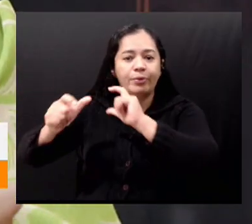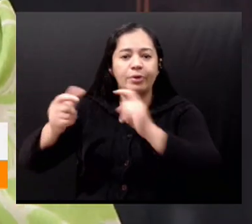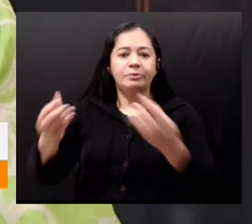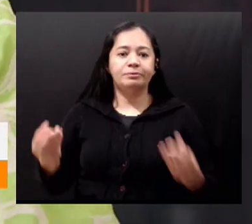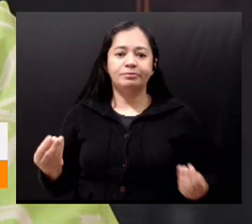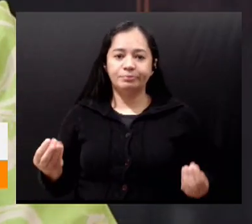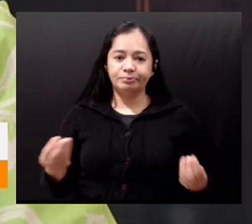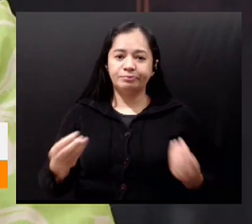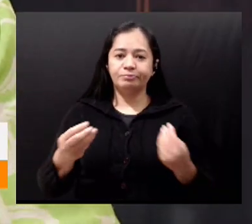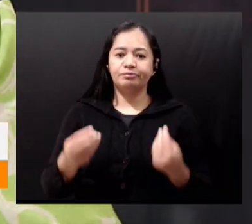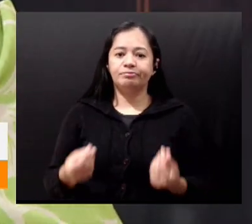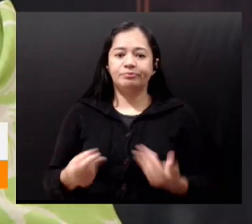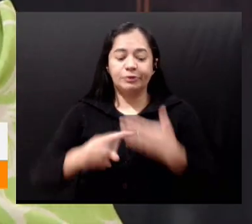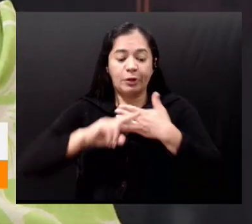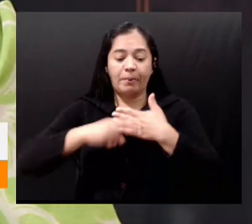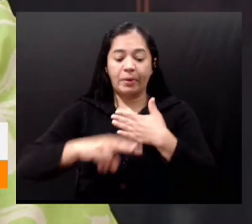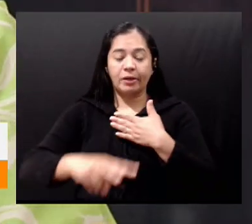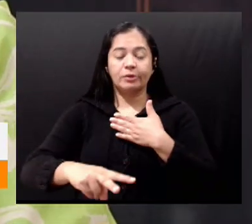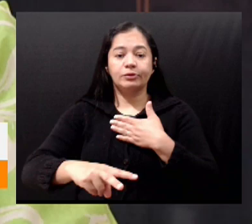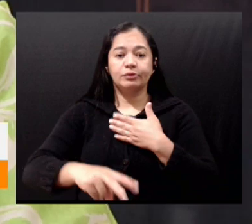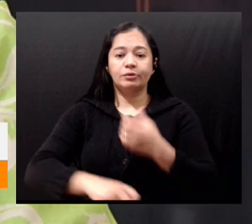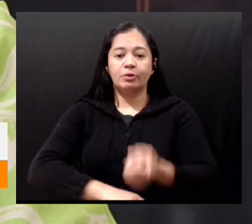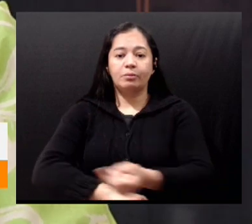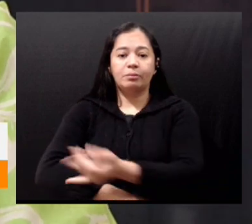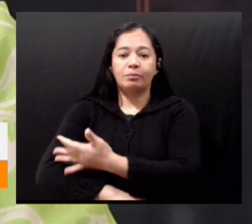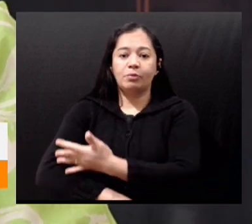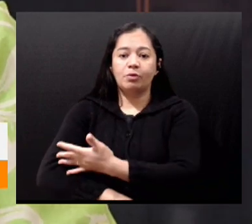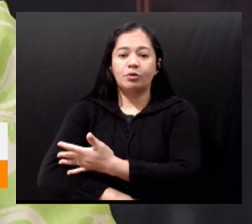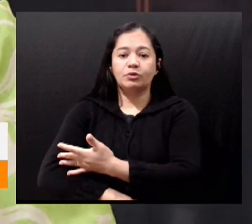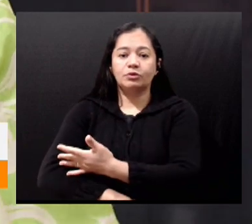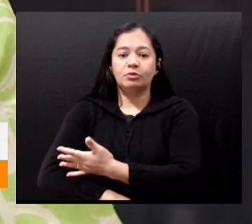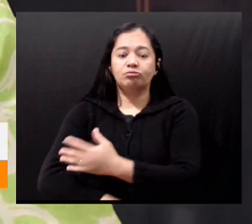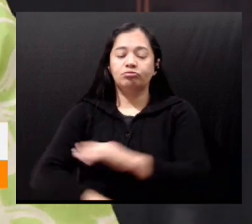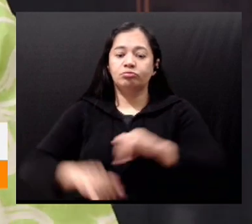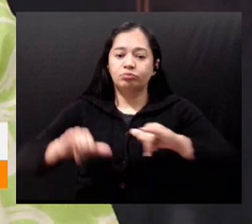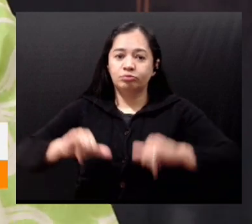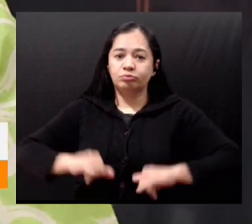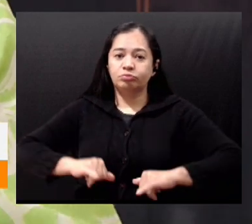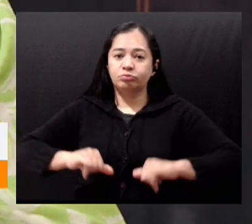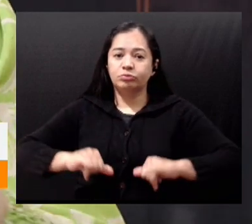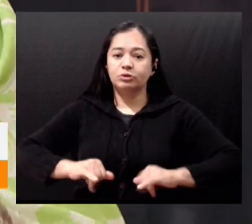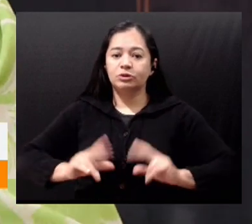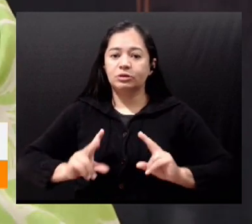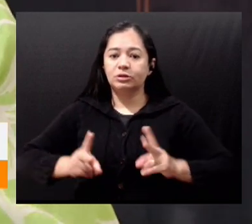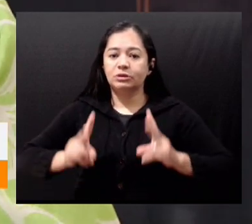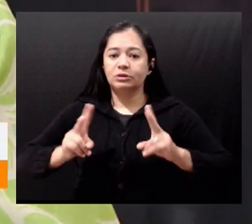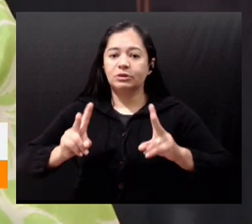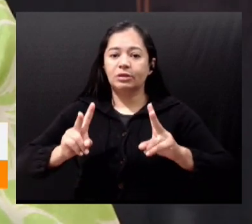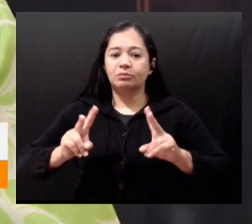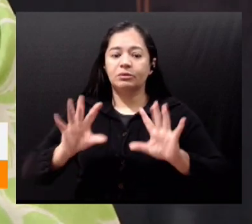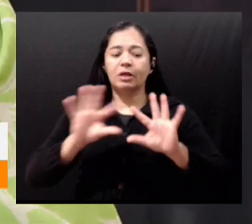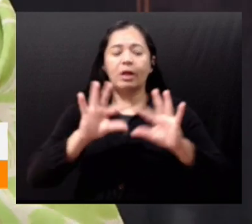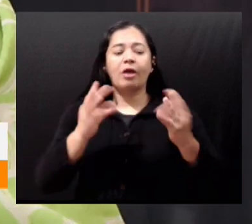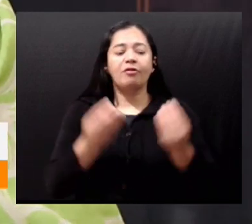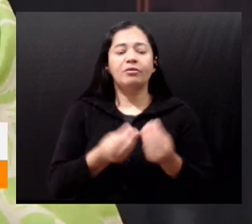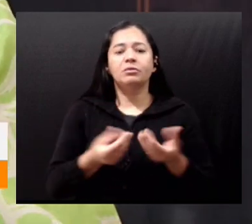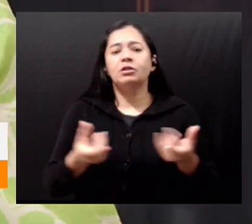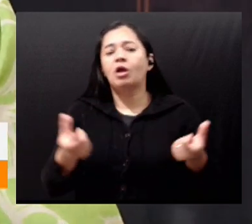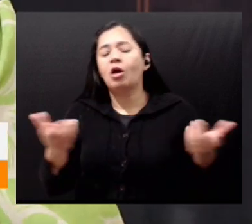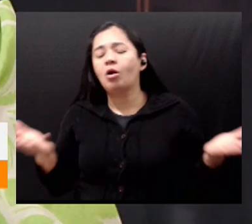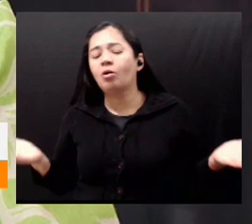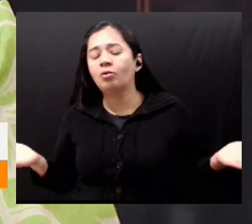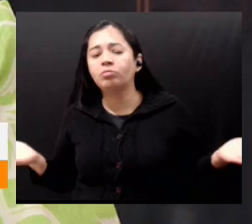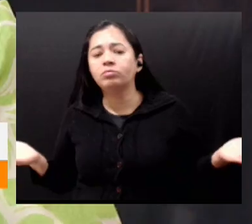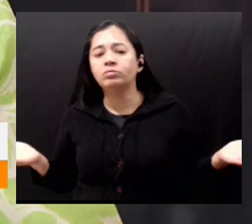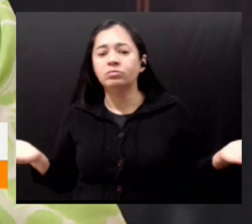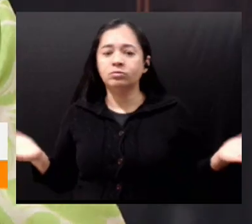né, Uhum. emocional que eles vêm sofrendo a todo momento. E a família? Onde está a família? A família,